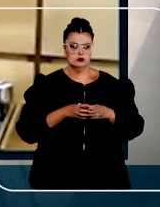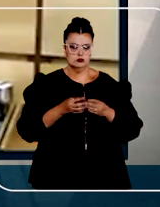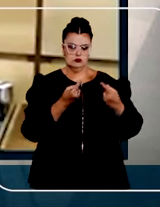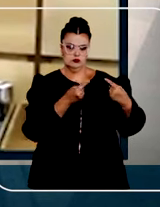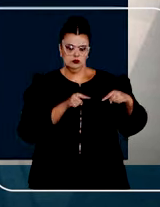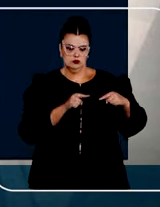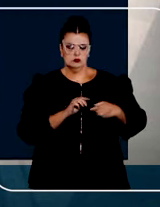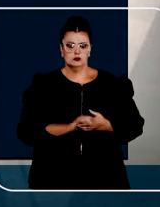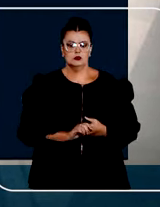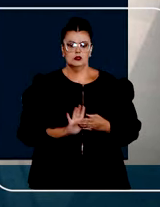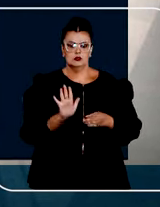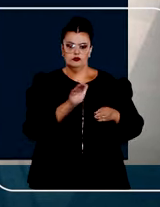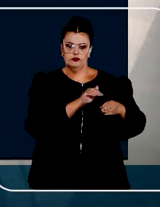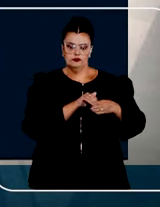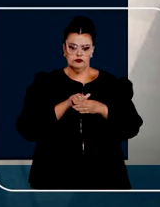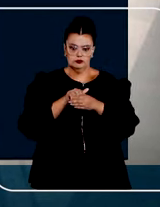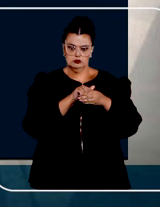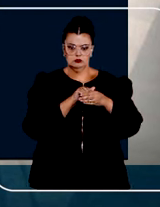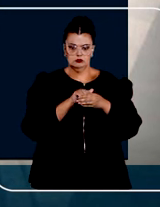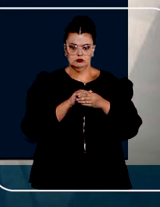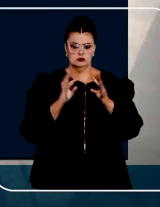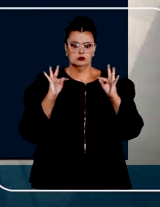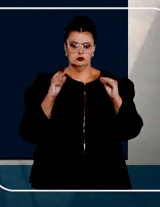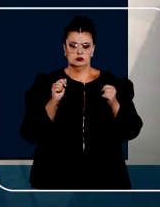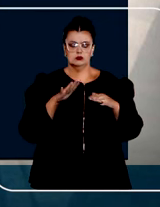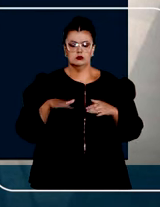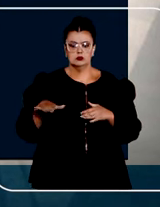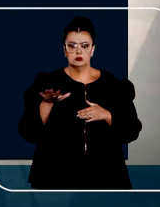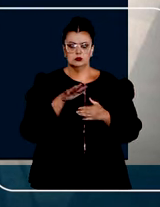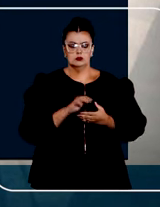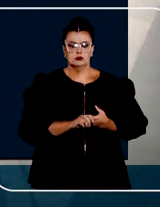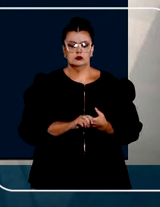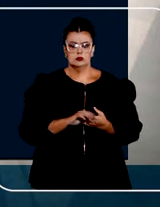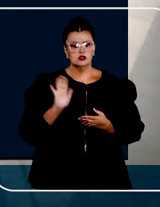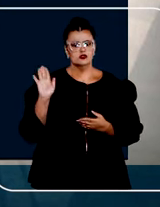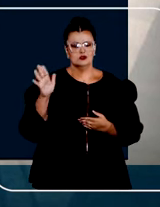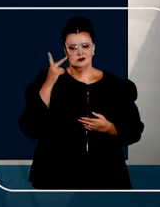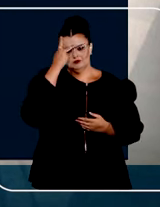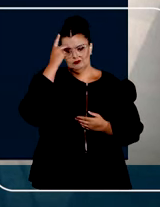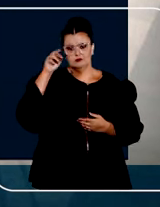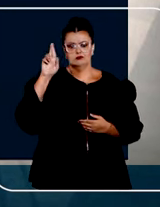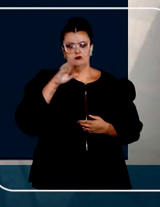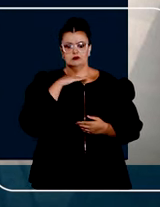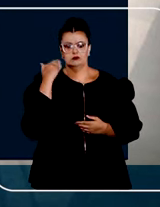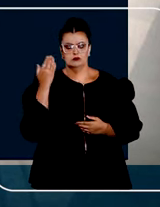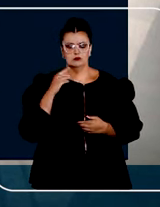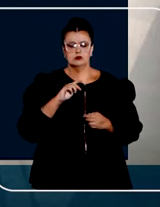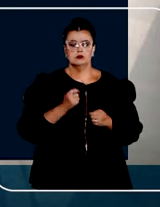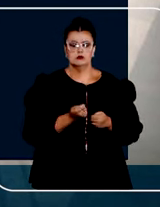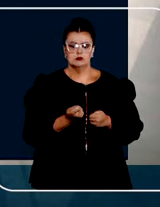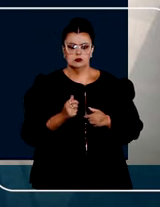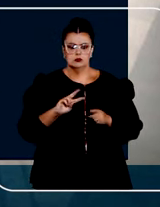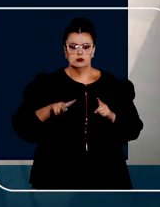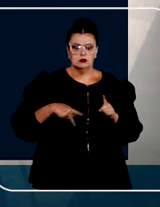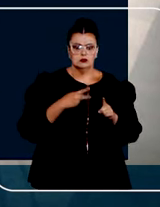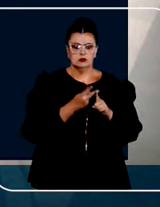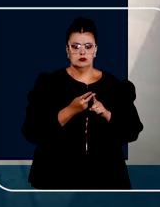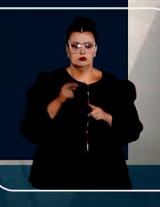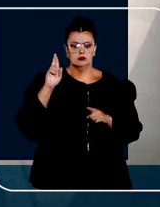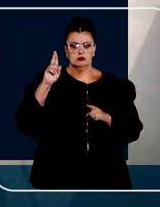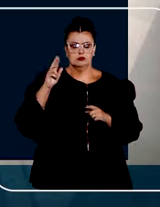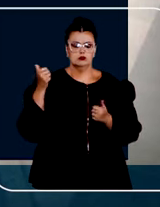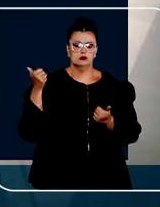coletivos o voto foi acompanhado por unanimidade como autor do artigo morreu a indenização terá de ser paga pelos